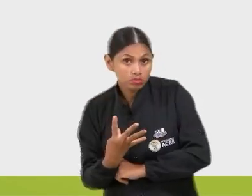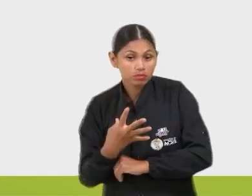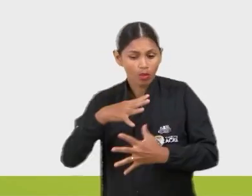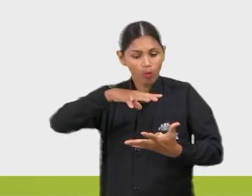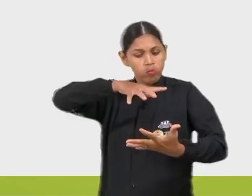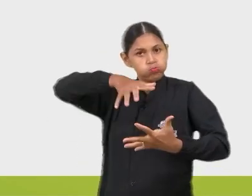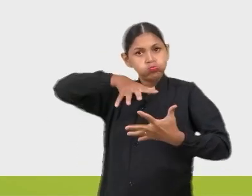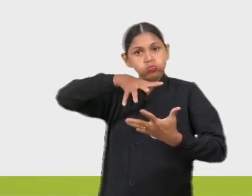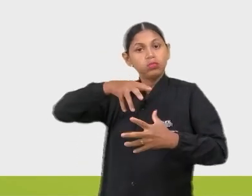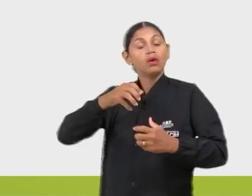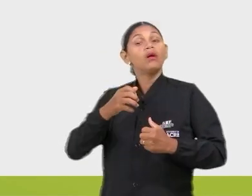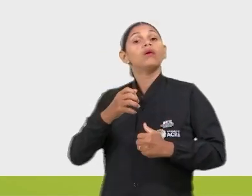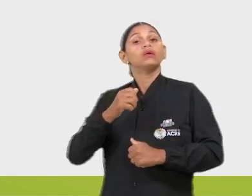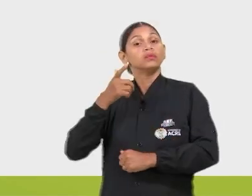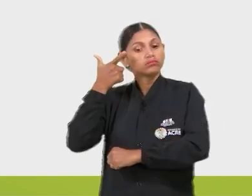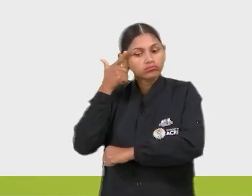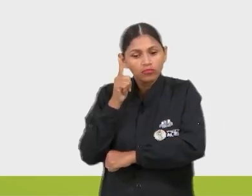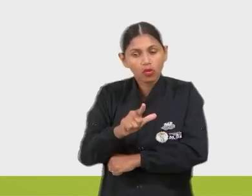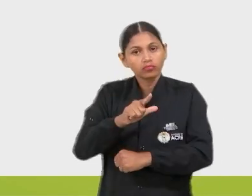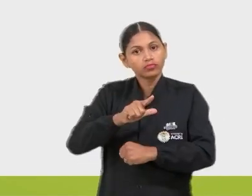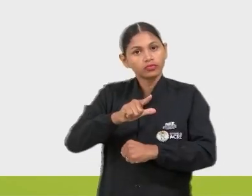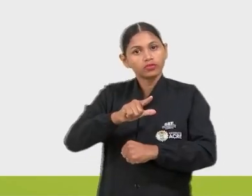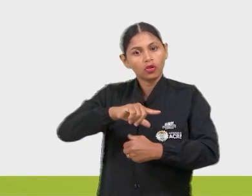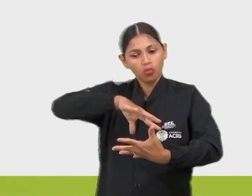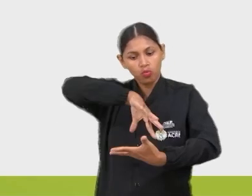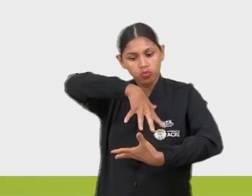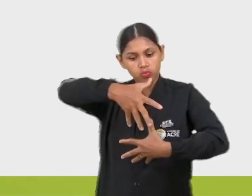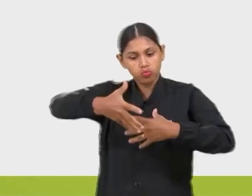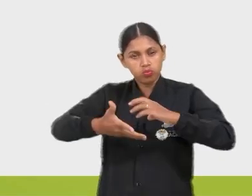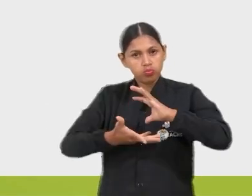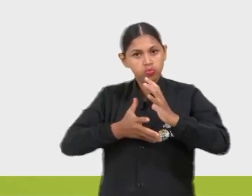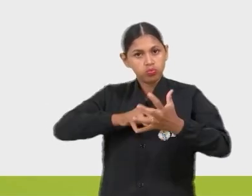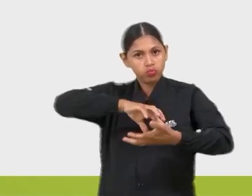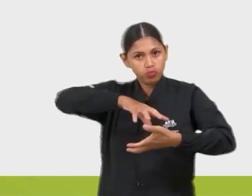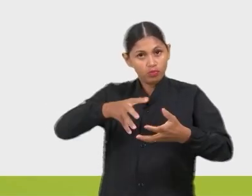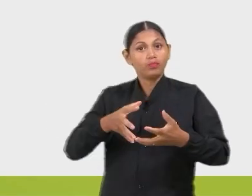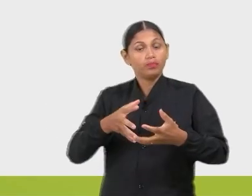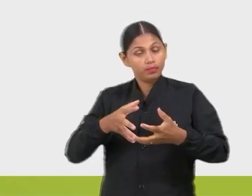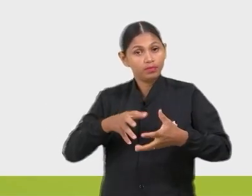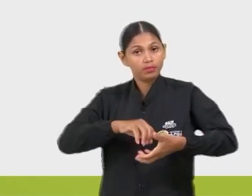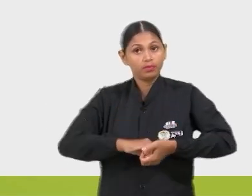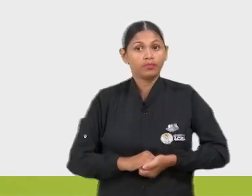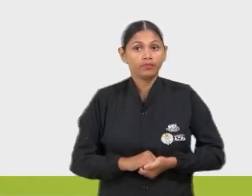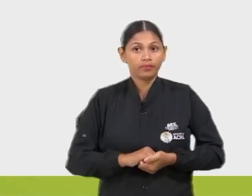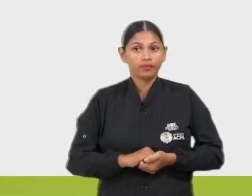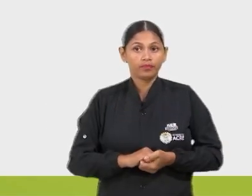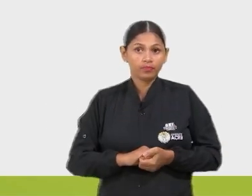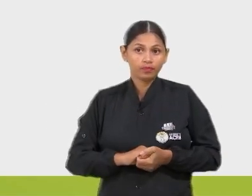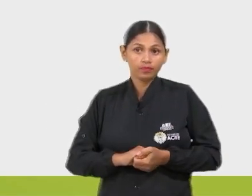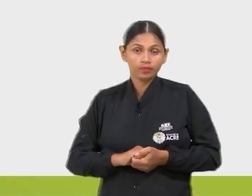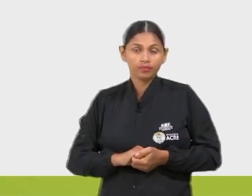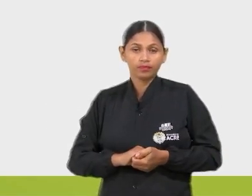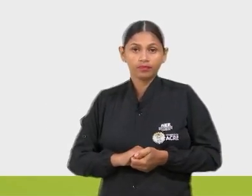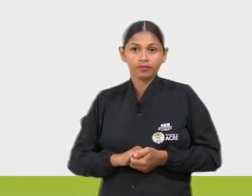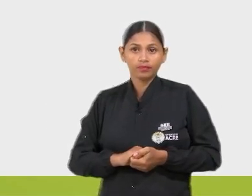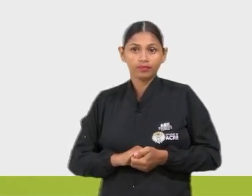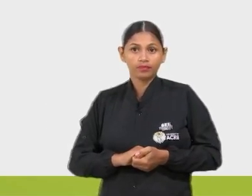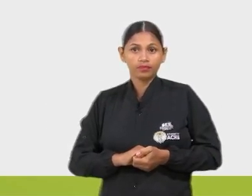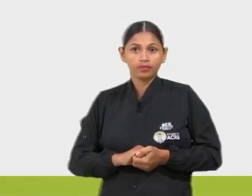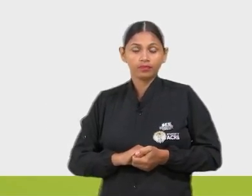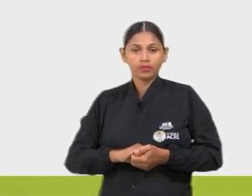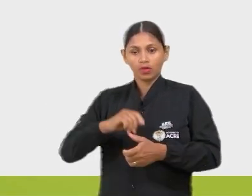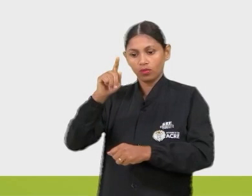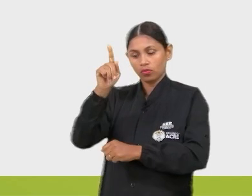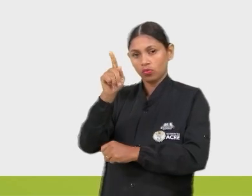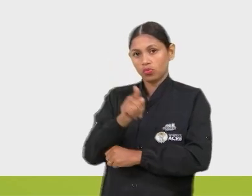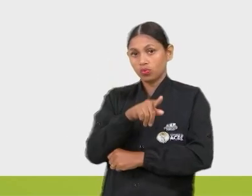uma razão entre o volume do cilindro e o volume da esfera, tá bom? Vamos lá, finalizando aqui, ó. Eu trabalho o meio pelos extremos, ou seja,